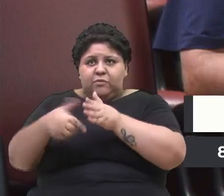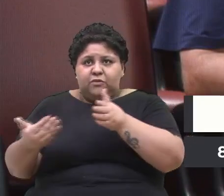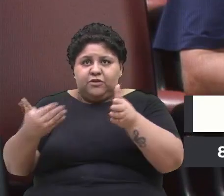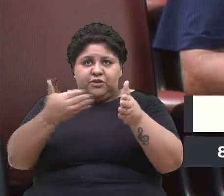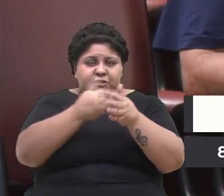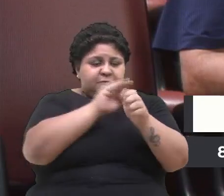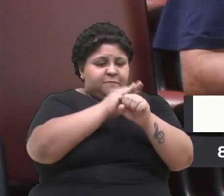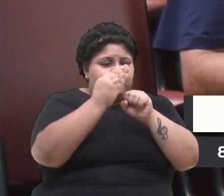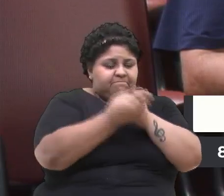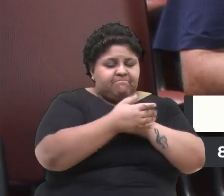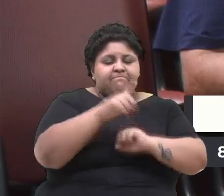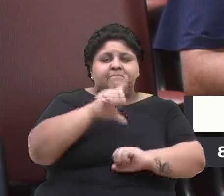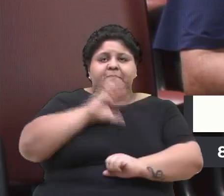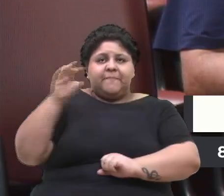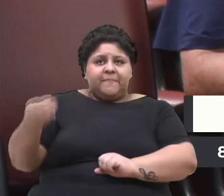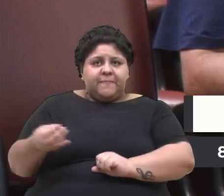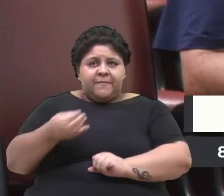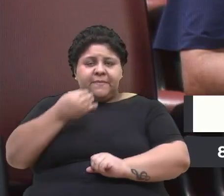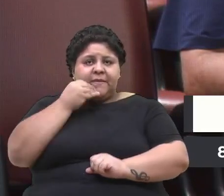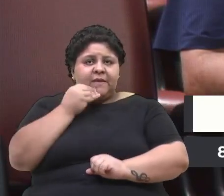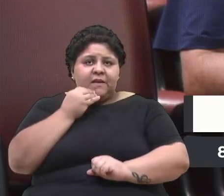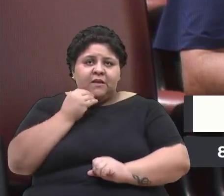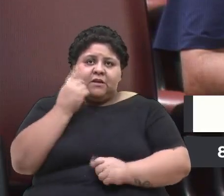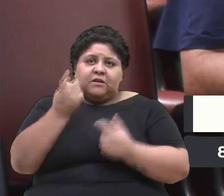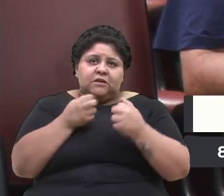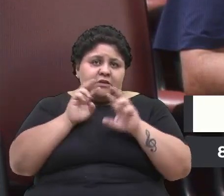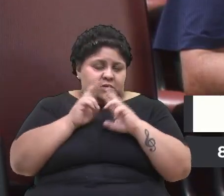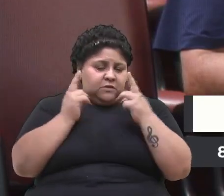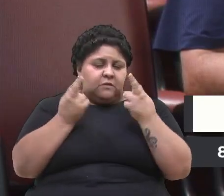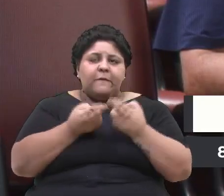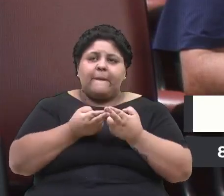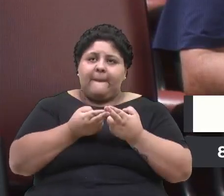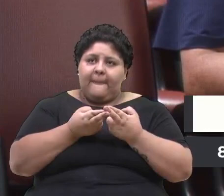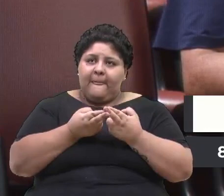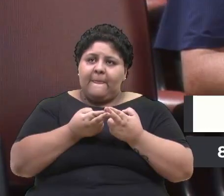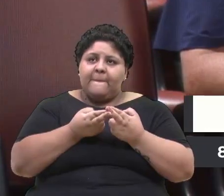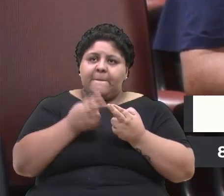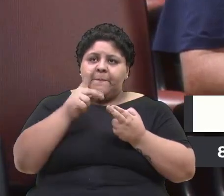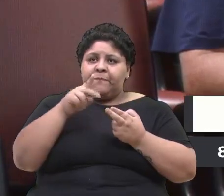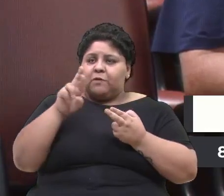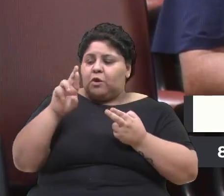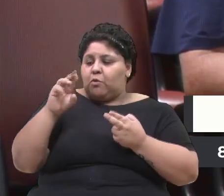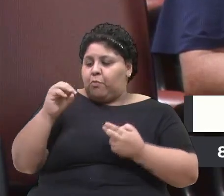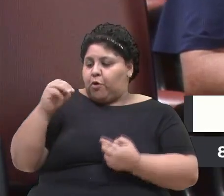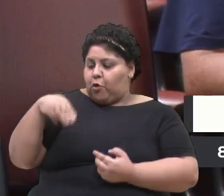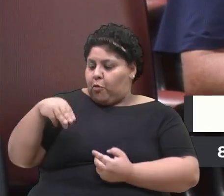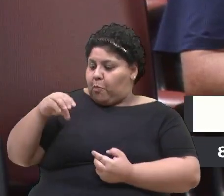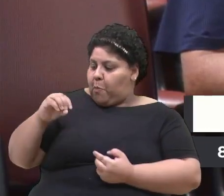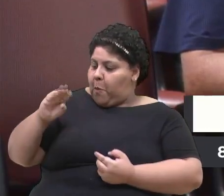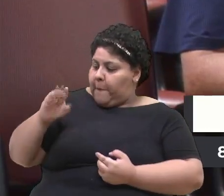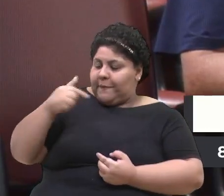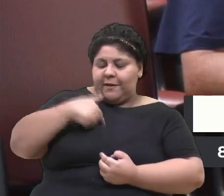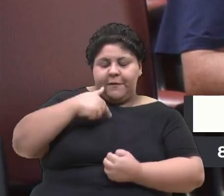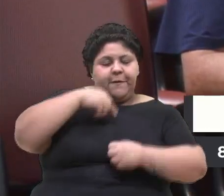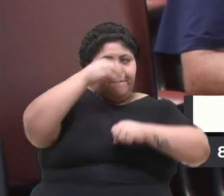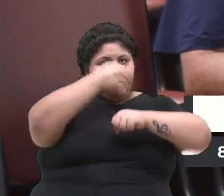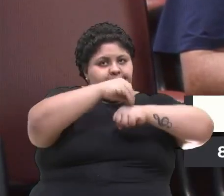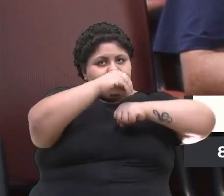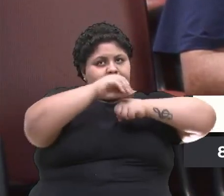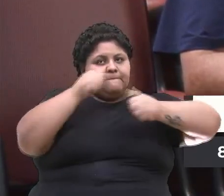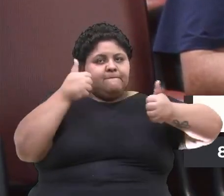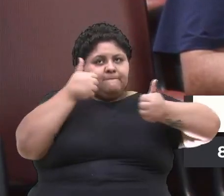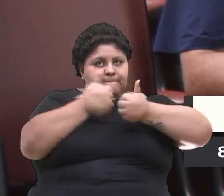de participar de algumas reuniões aí do Promove, aonde eu indiquei, e através, junto com a